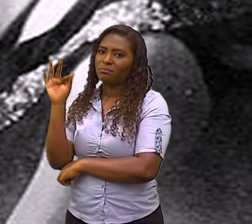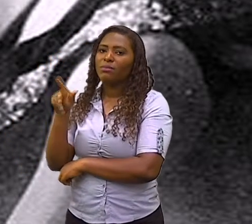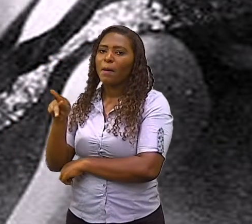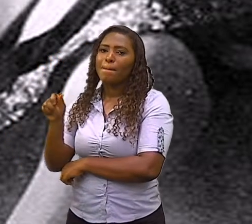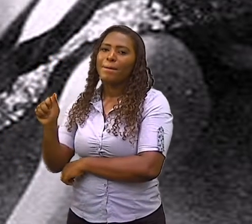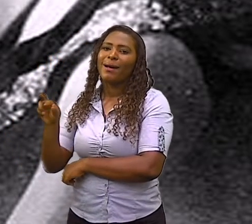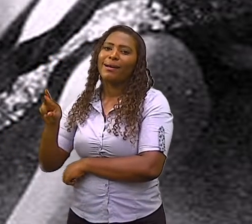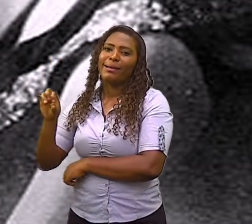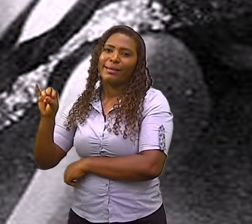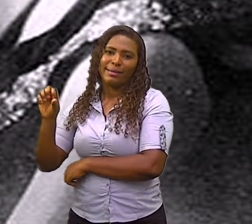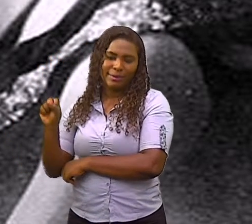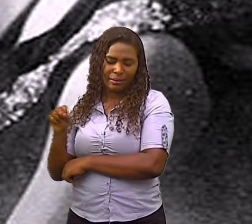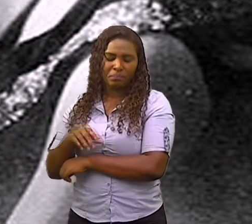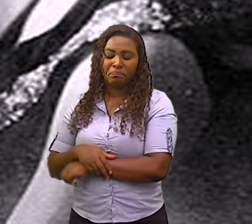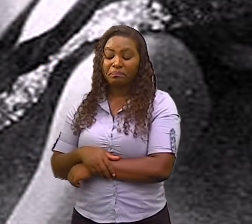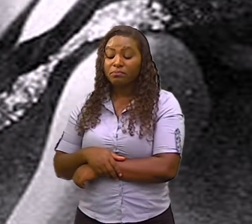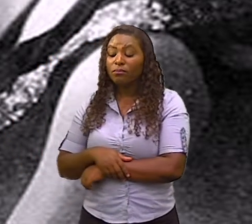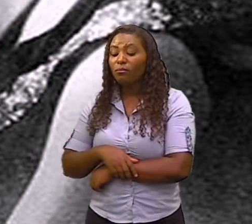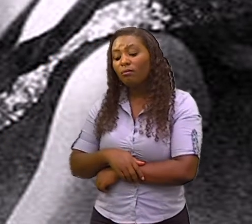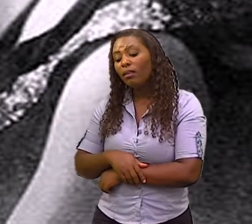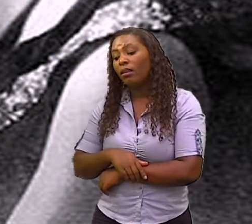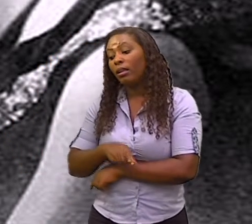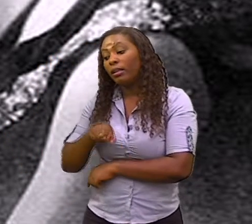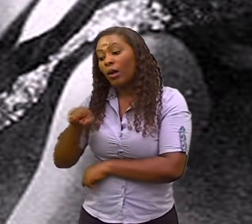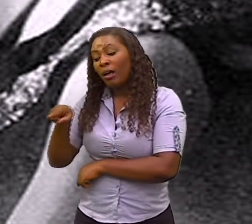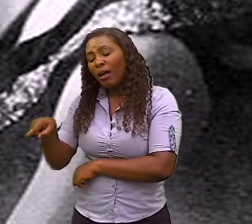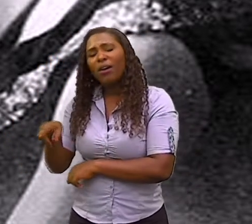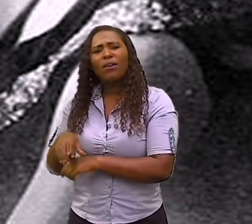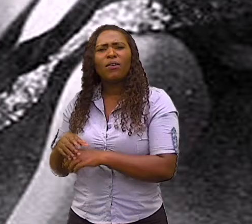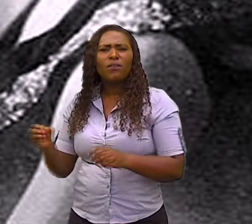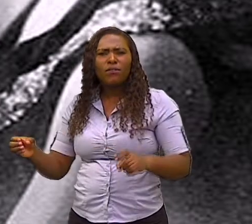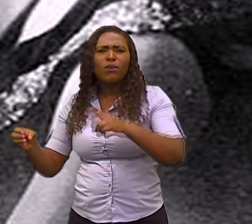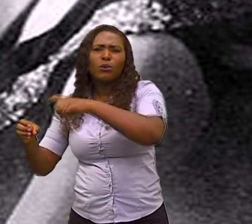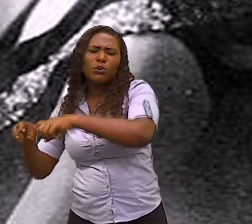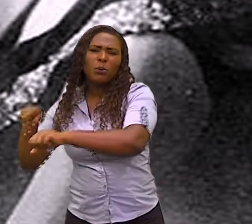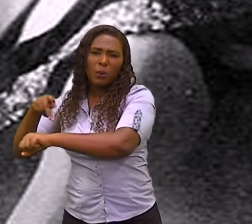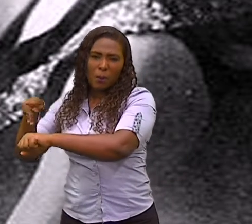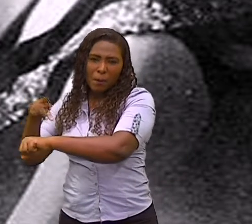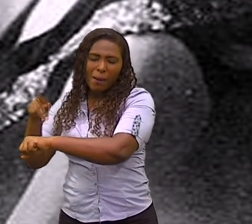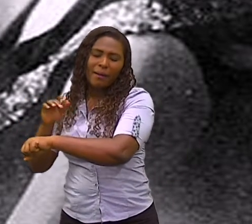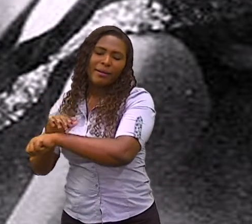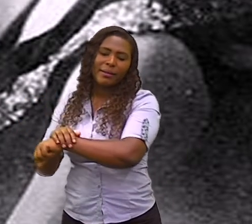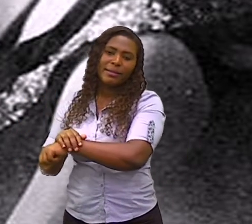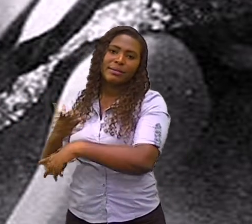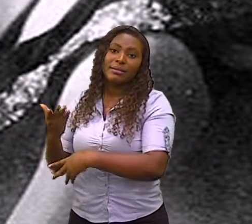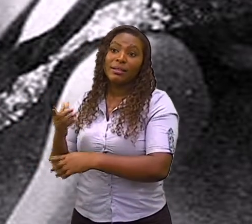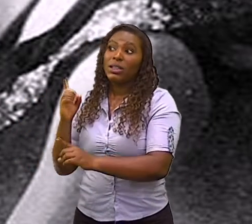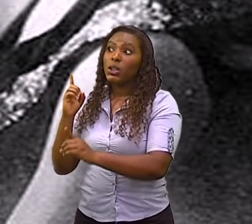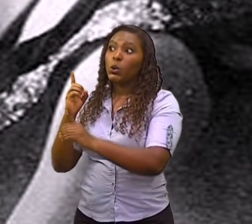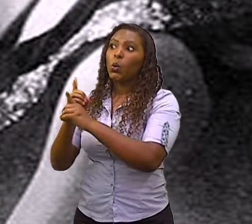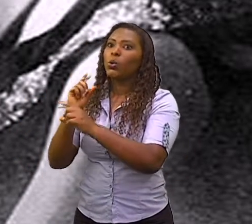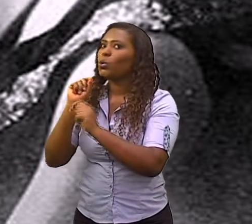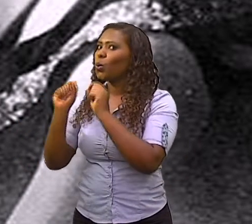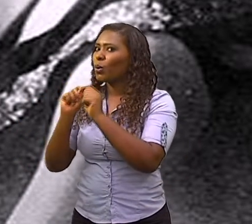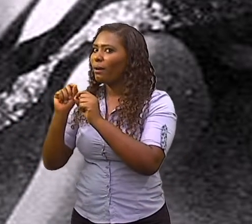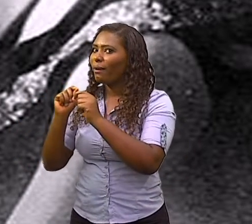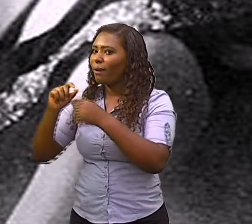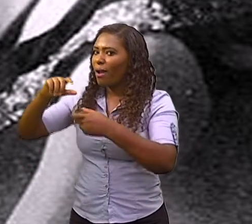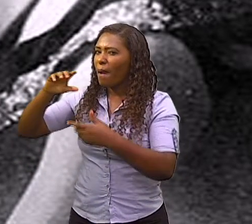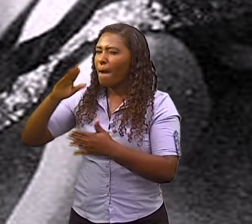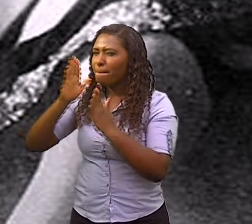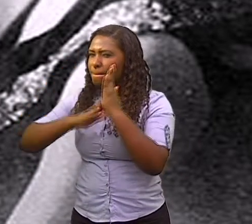modernismo, ela mudou também o seu olhar. Ela mudou a sua forma de ver e de fazer